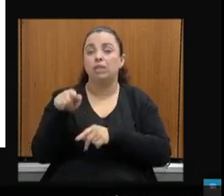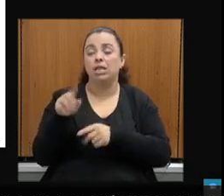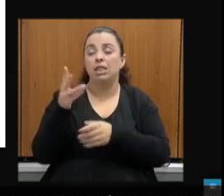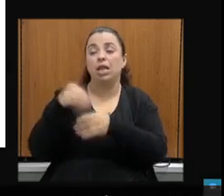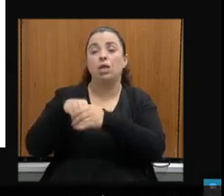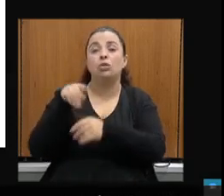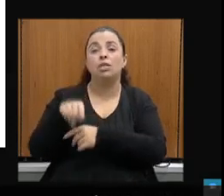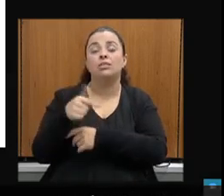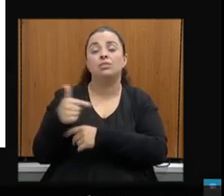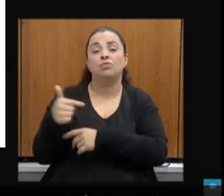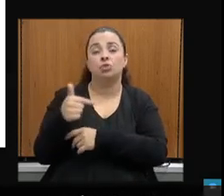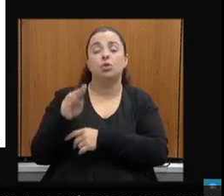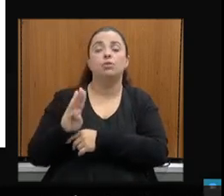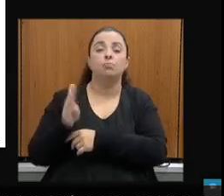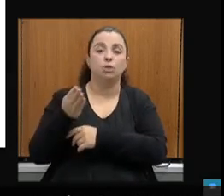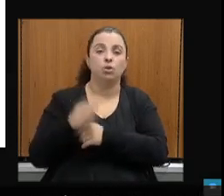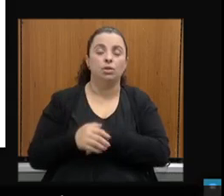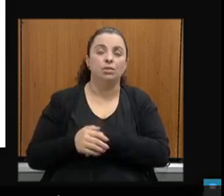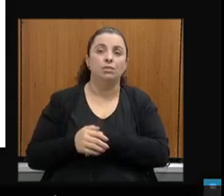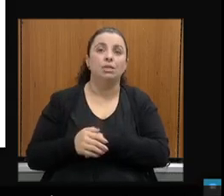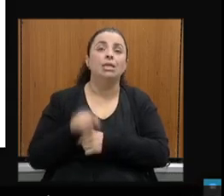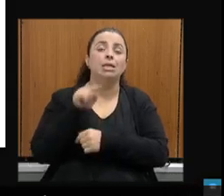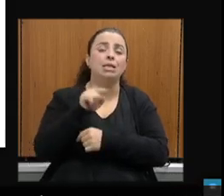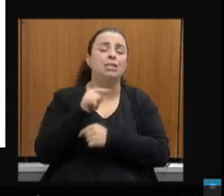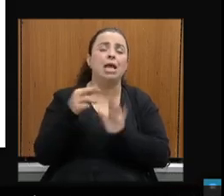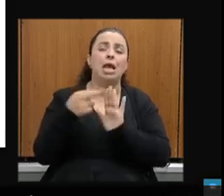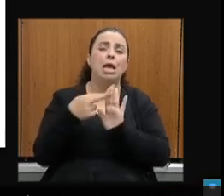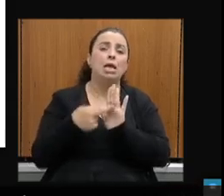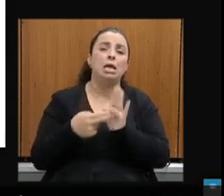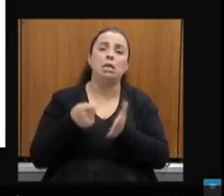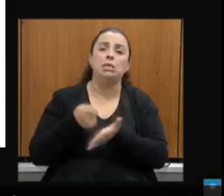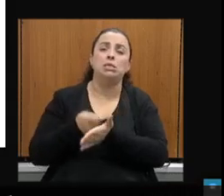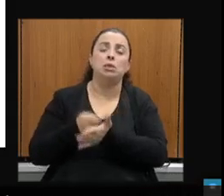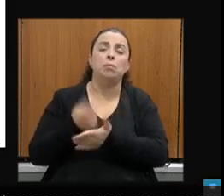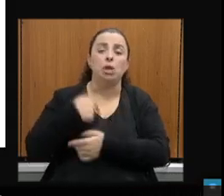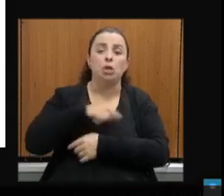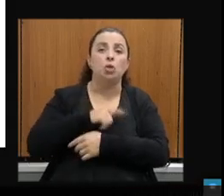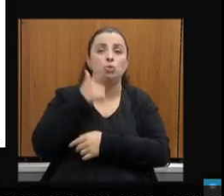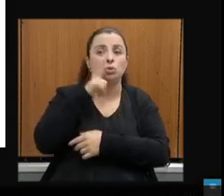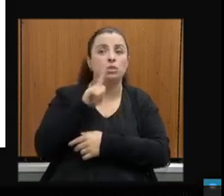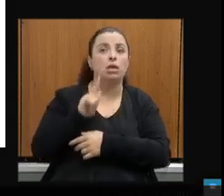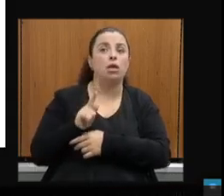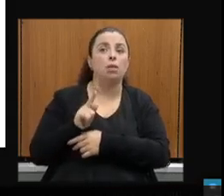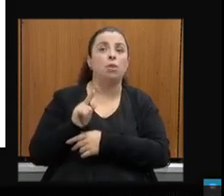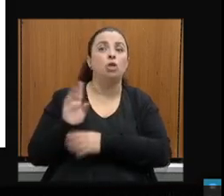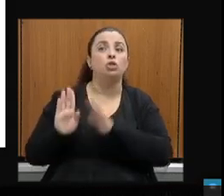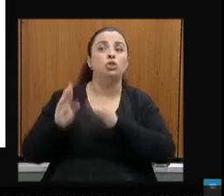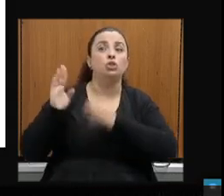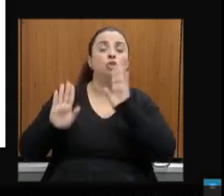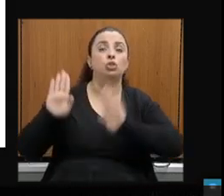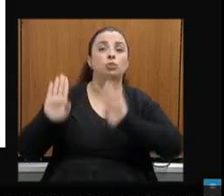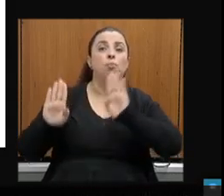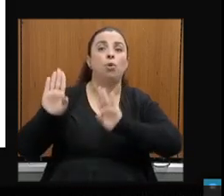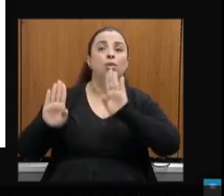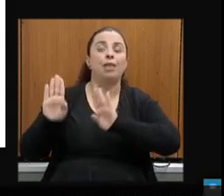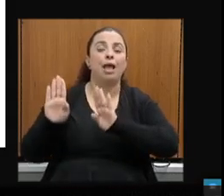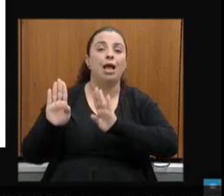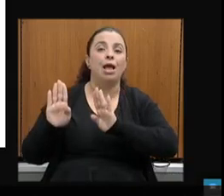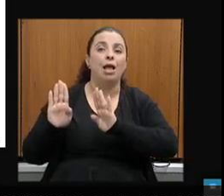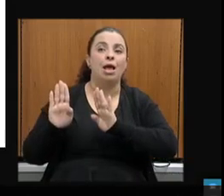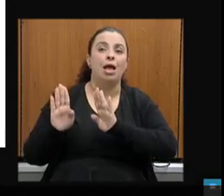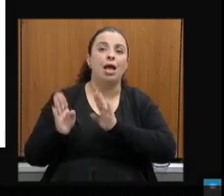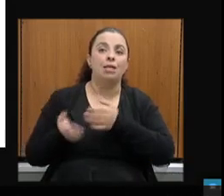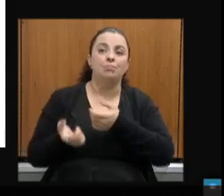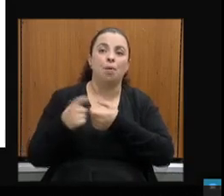então isso aqui é a pré-condição para que a gente possa disputar a renovação das concessões de geração para que a gente possa fazer